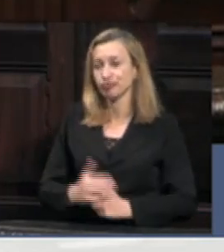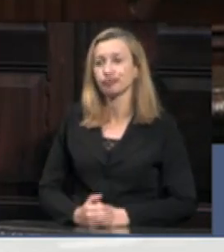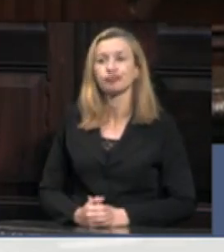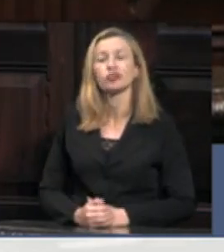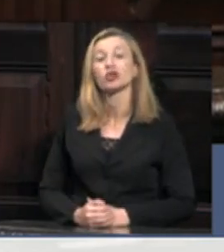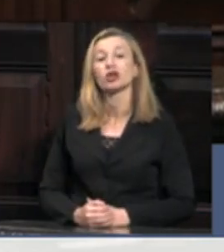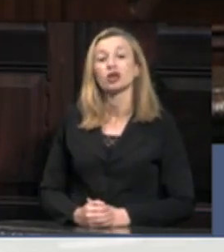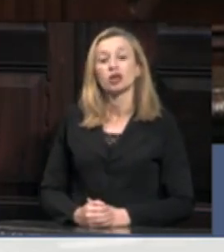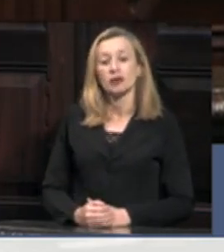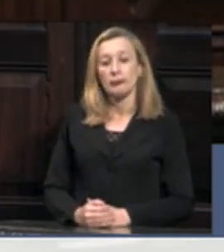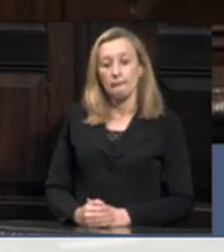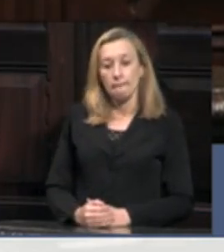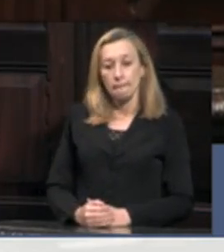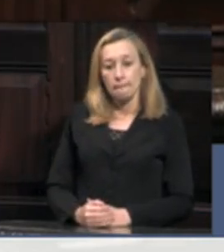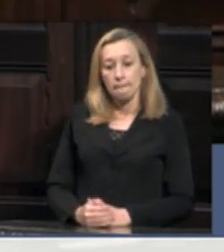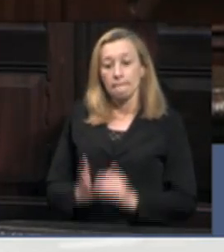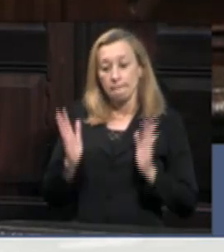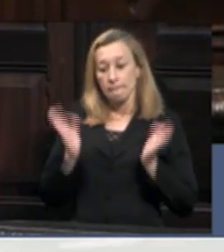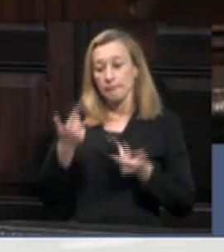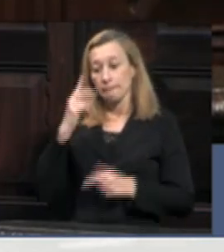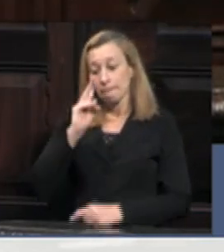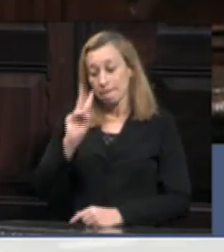E agora eu vejo